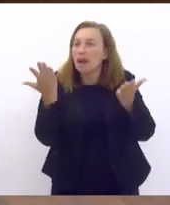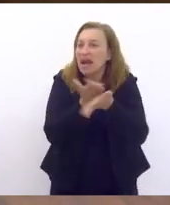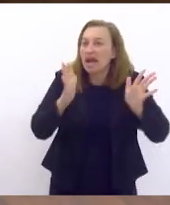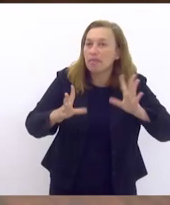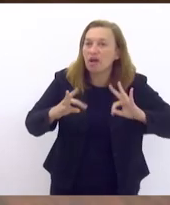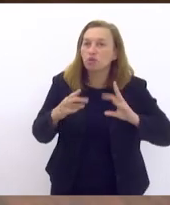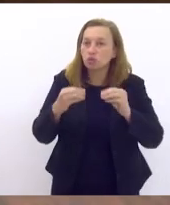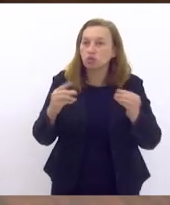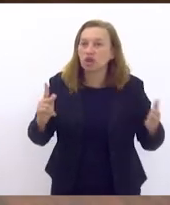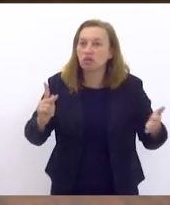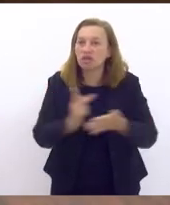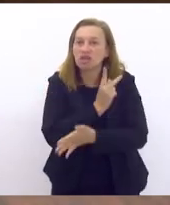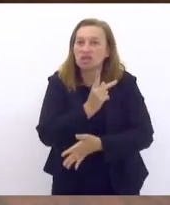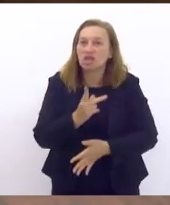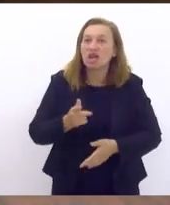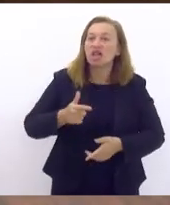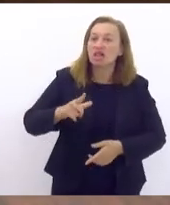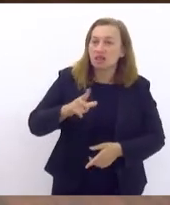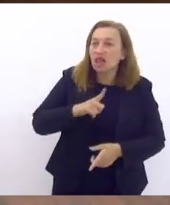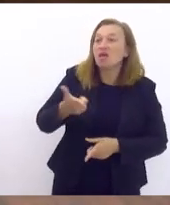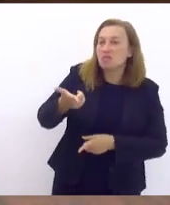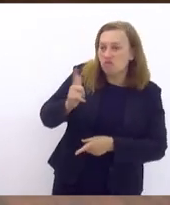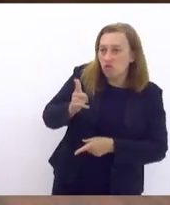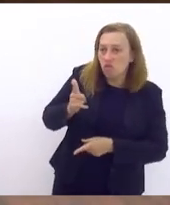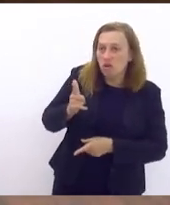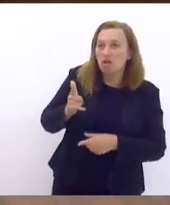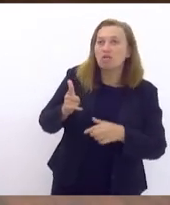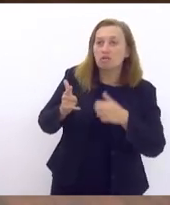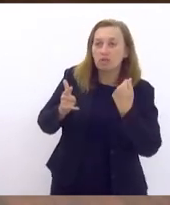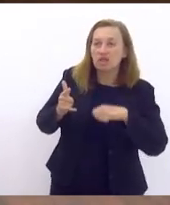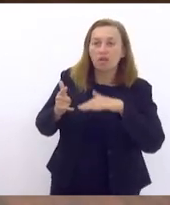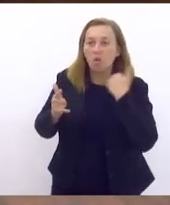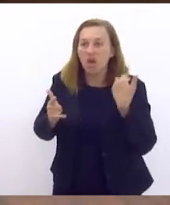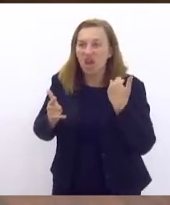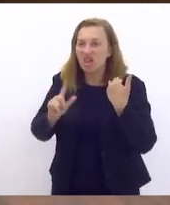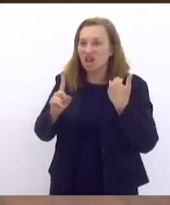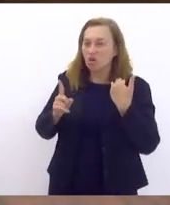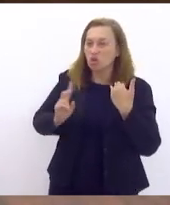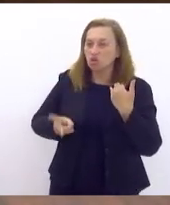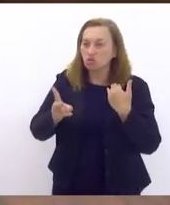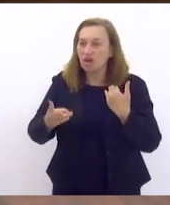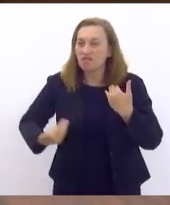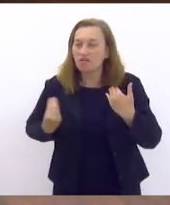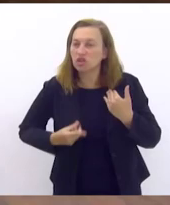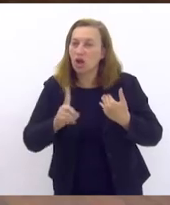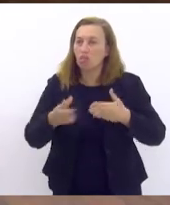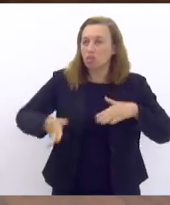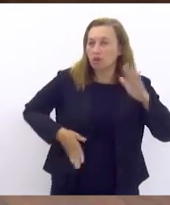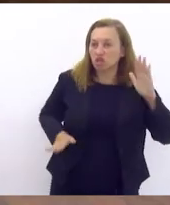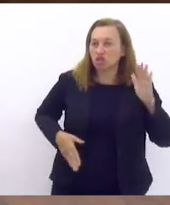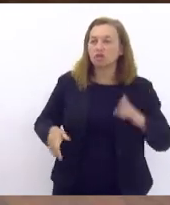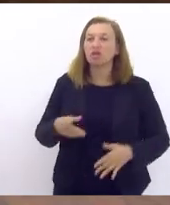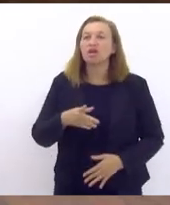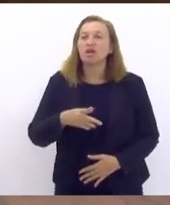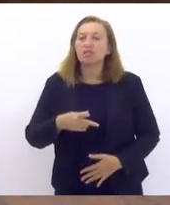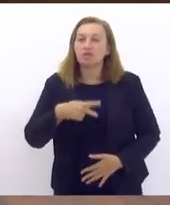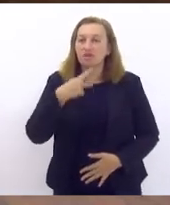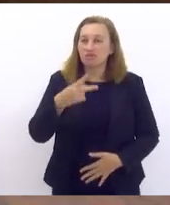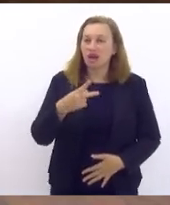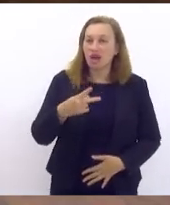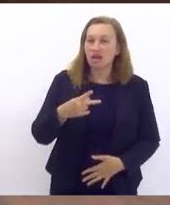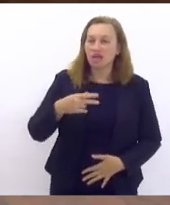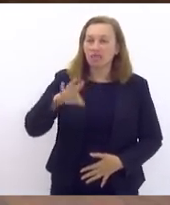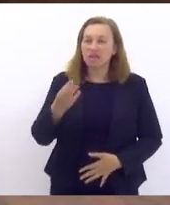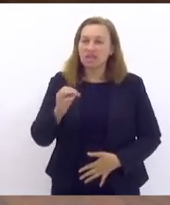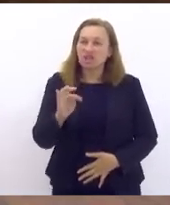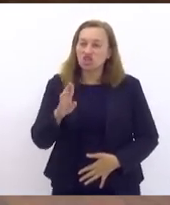vem acontecendo. Está com fuzil, irmão? Tem que morrer, não tem que ficar ali, não. Essa é a posição do deputado Marcelo Dino, que não fica só aqui